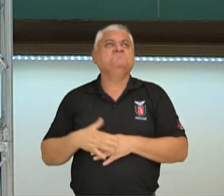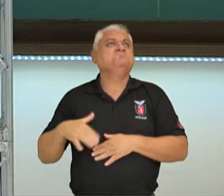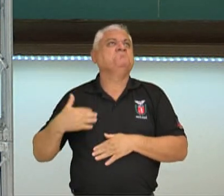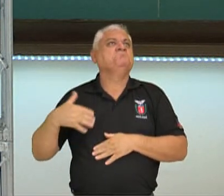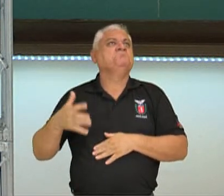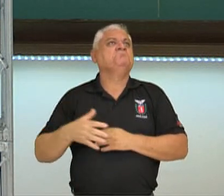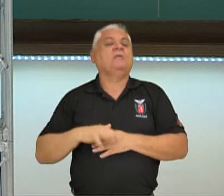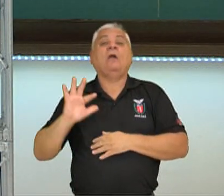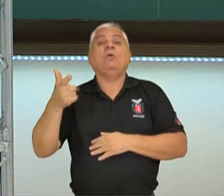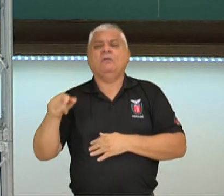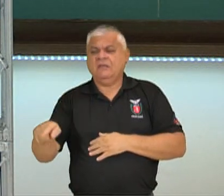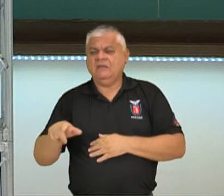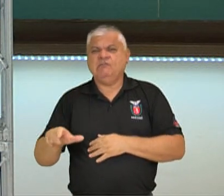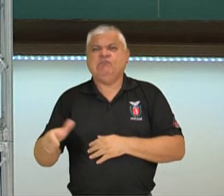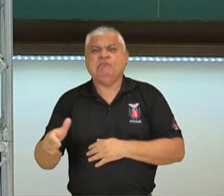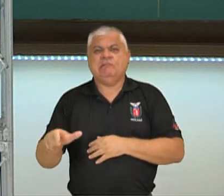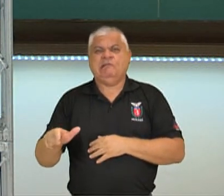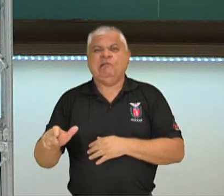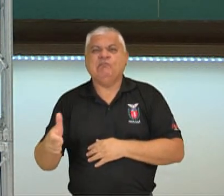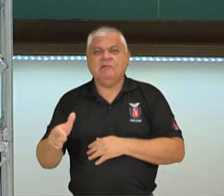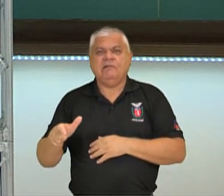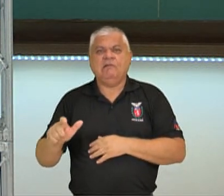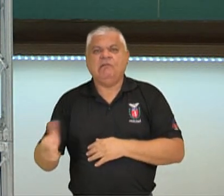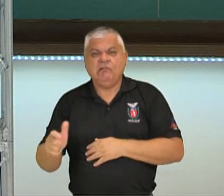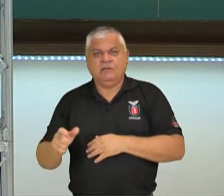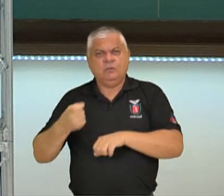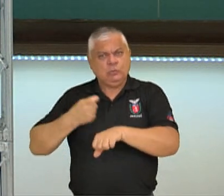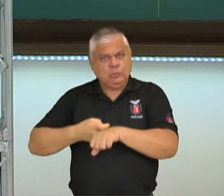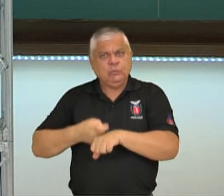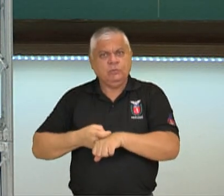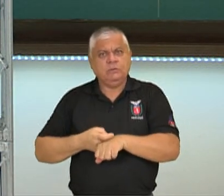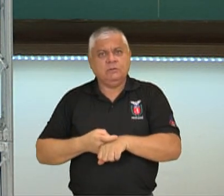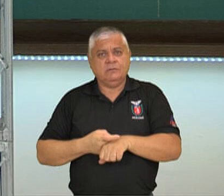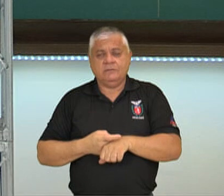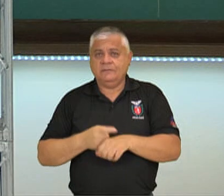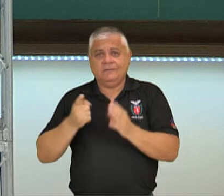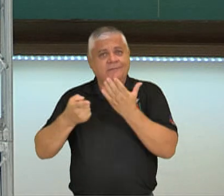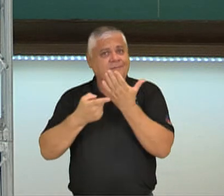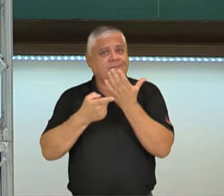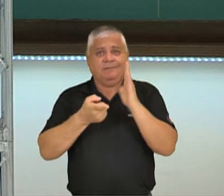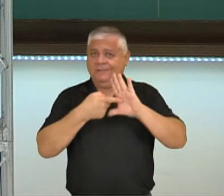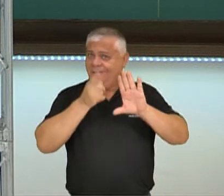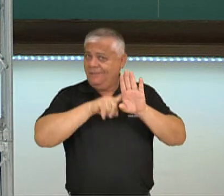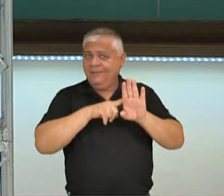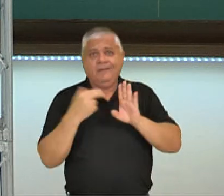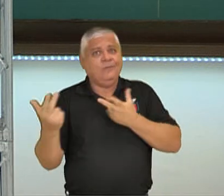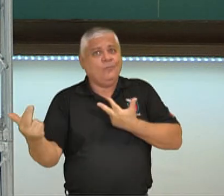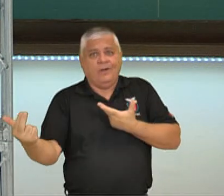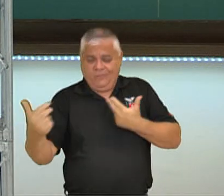nosso corpo também funciona assim. Se nós não temos exercício físico, tá?